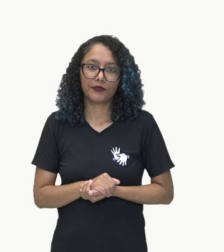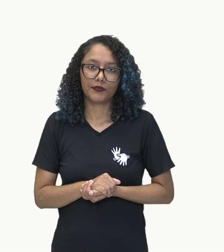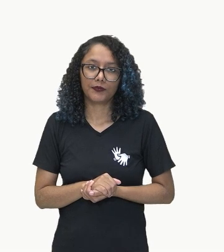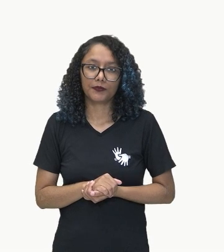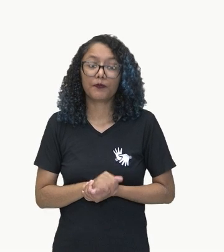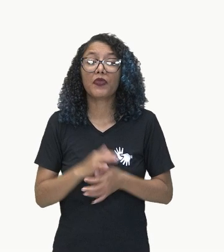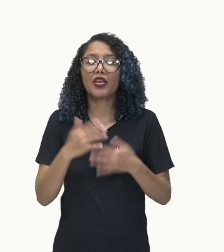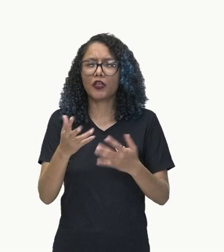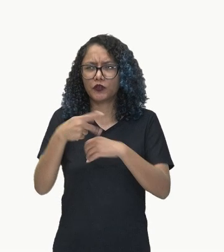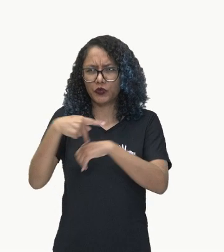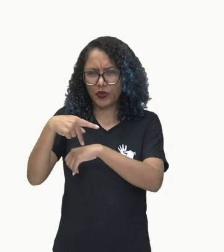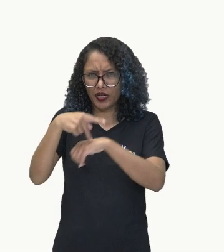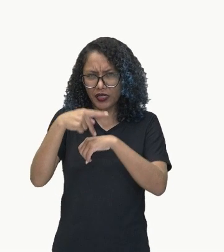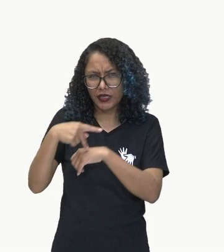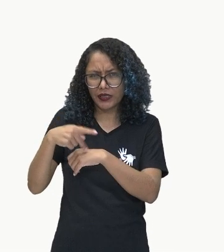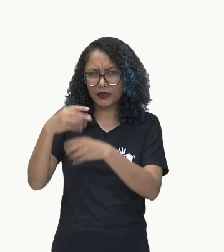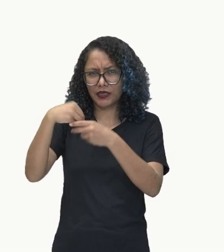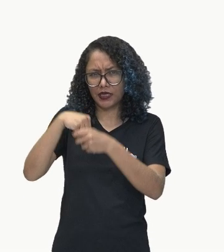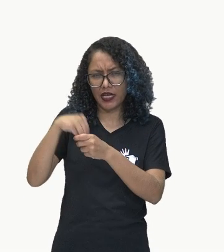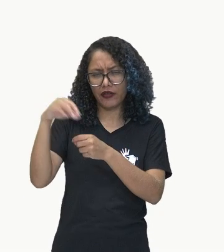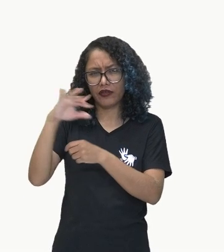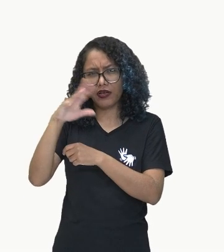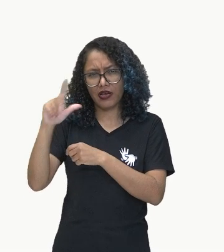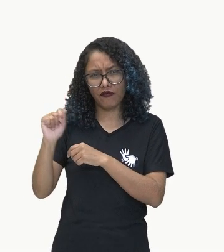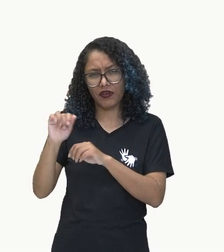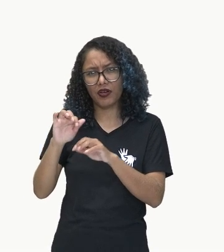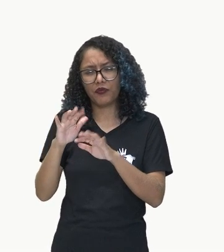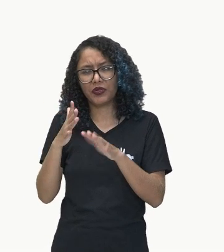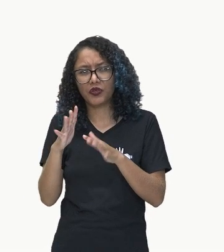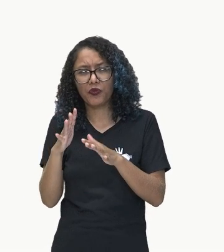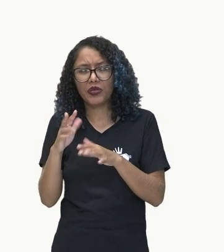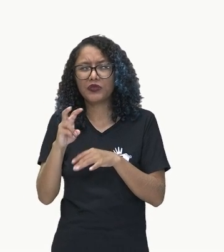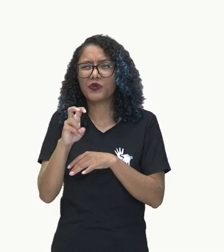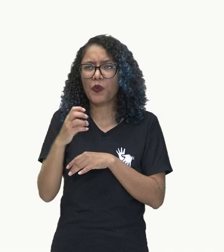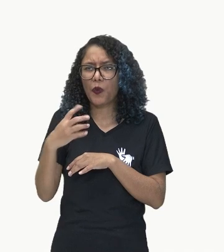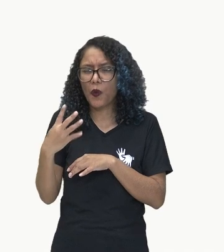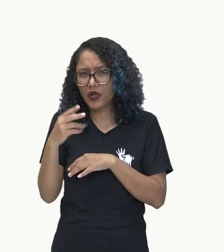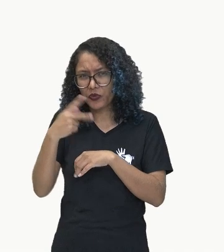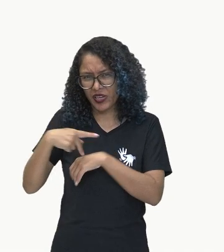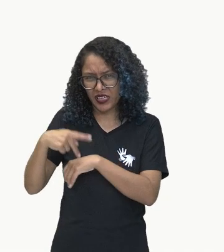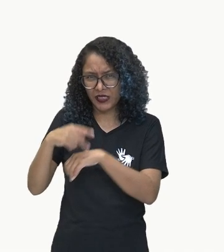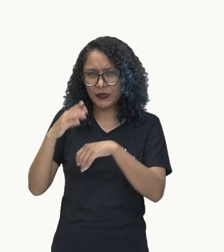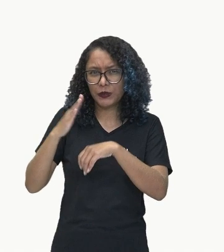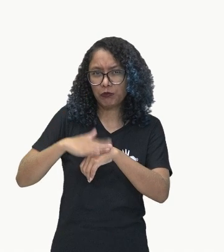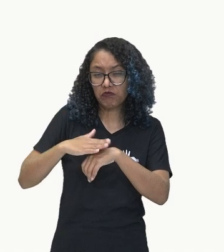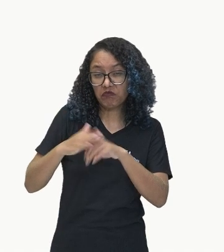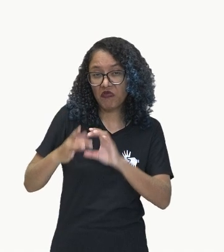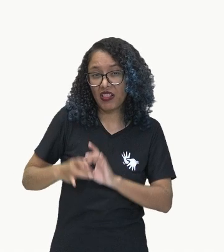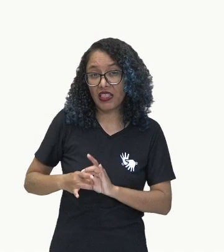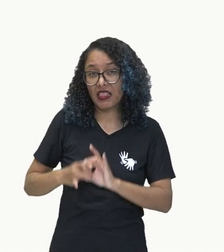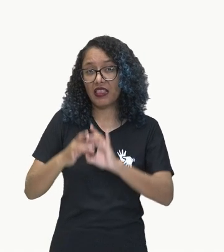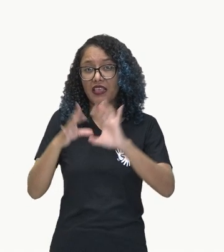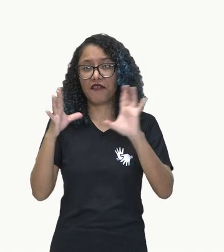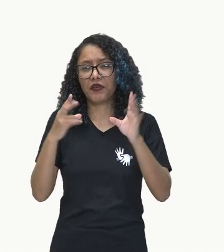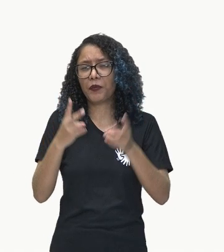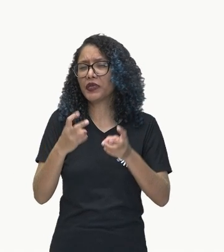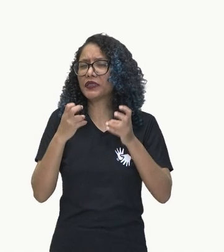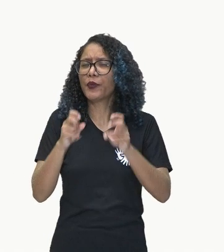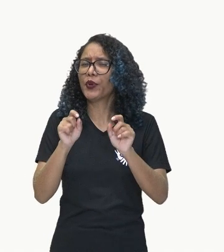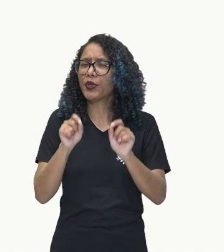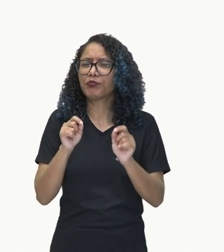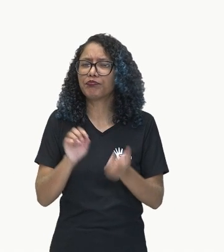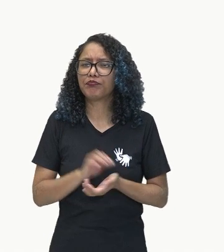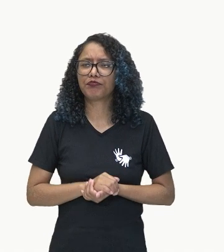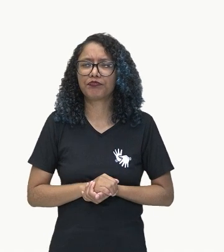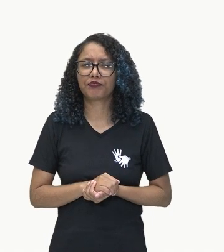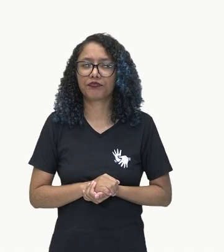continente africano, em torno aí de 54 países independentes, tá? A gente observa que eles, né, vão estar